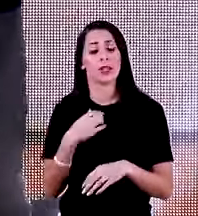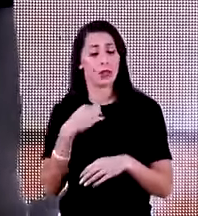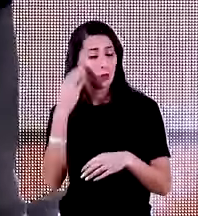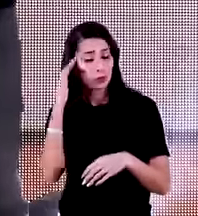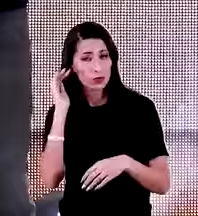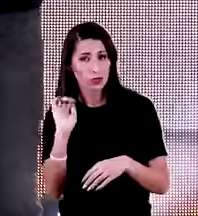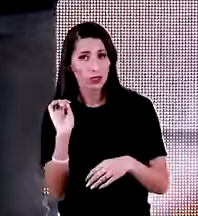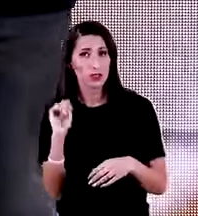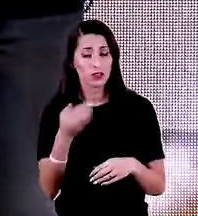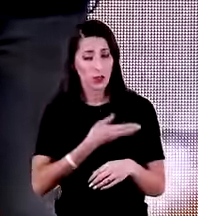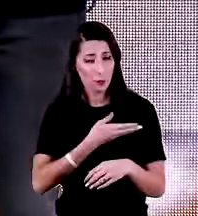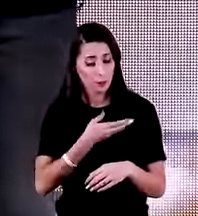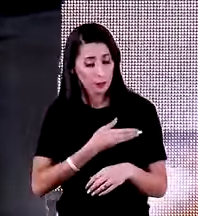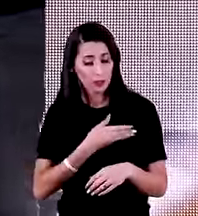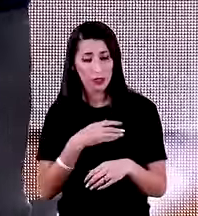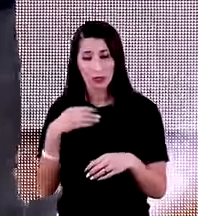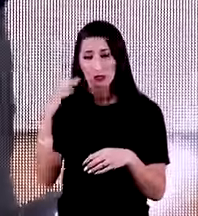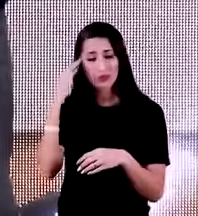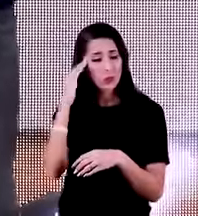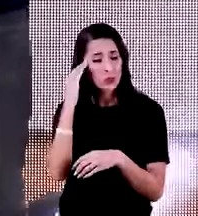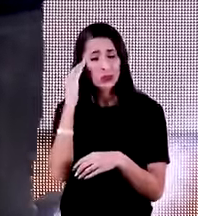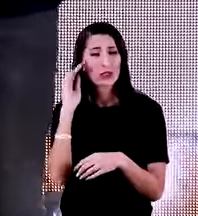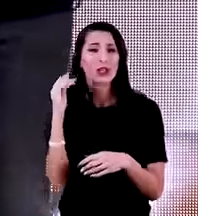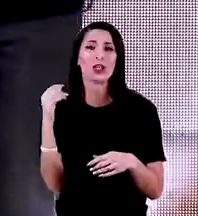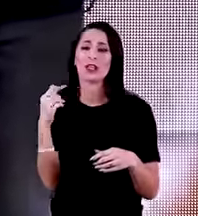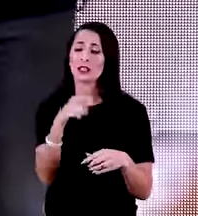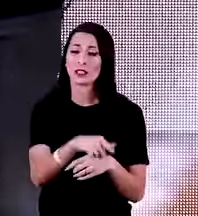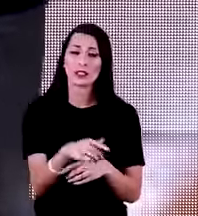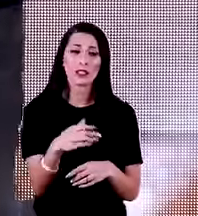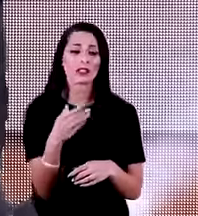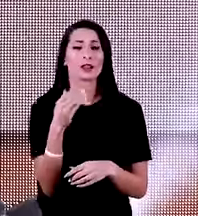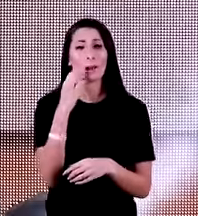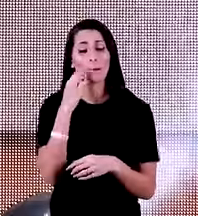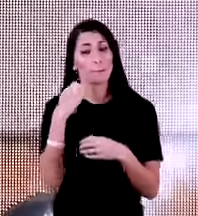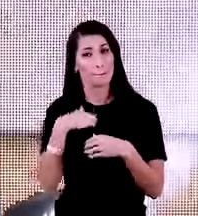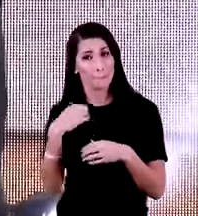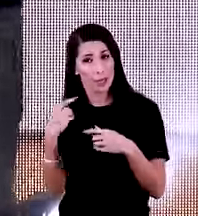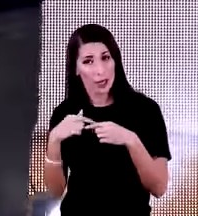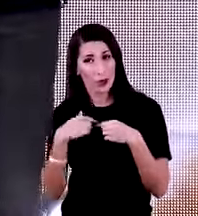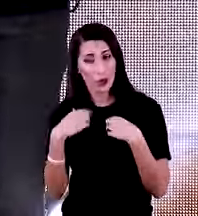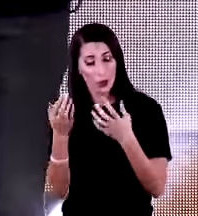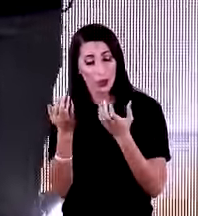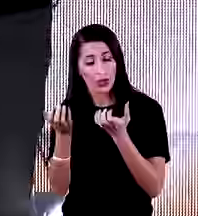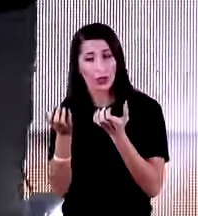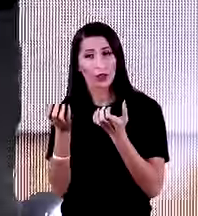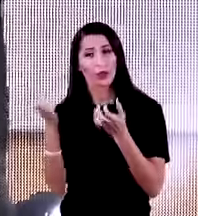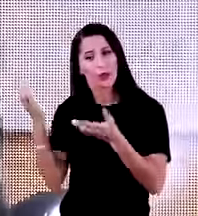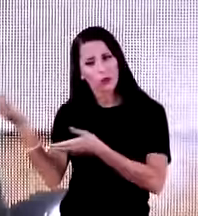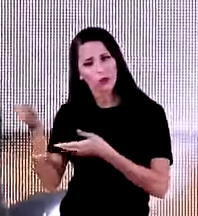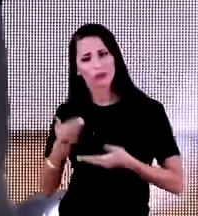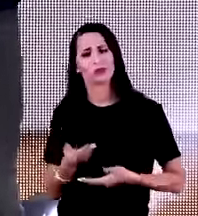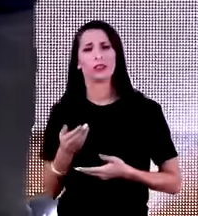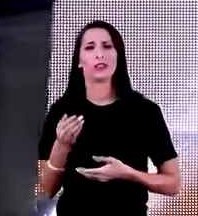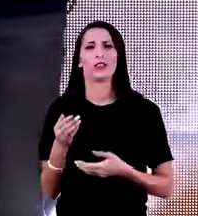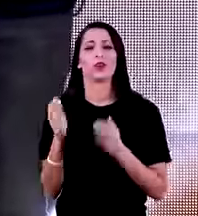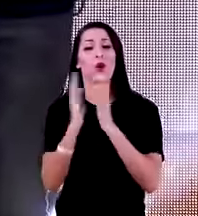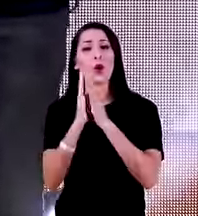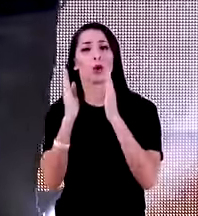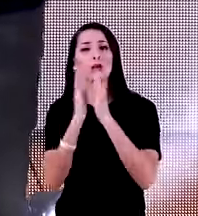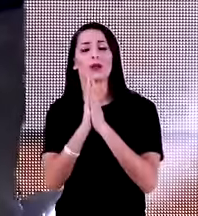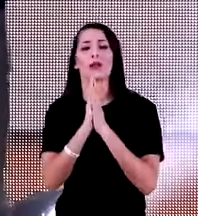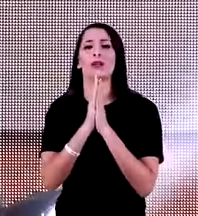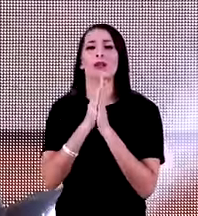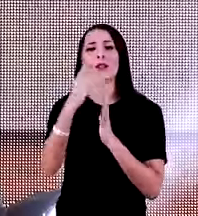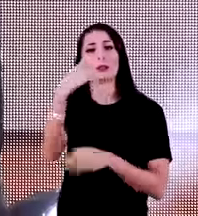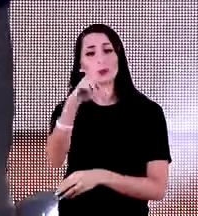quero convidar você a vir aqui à frente, e orar por essa sua amiga. Eu quero te convidar a ser Ruth na vida